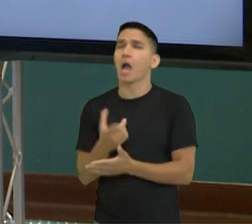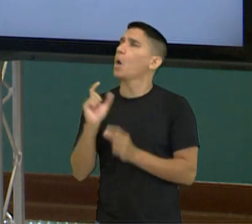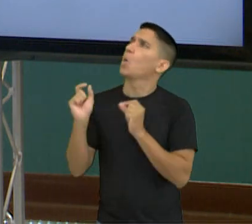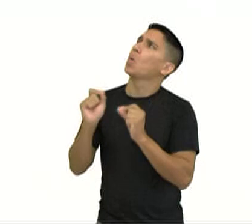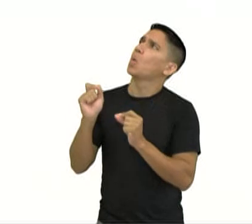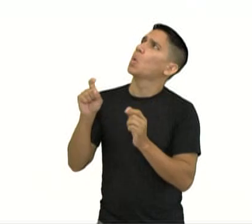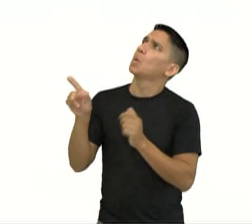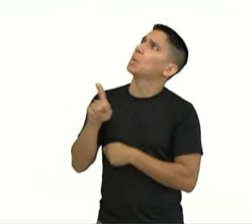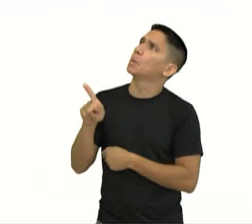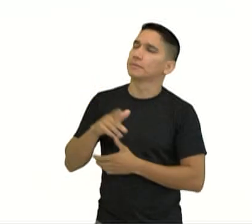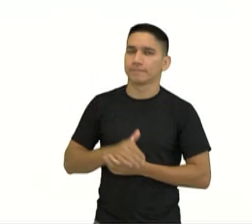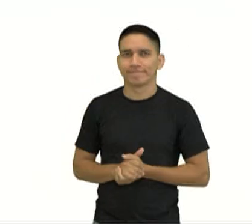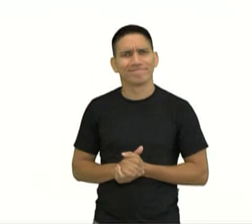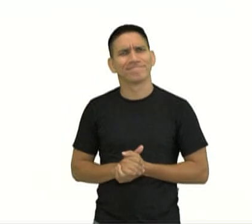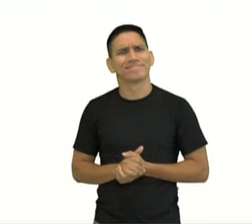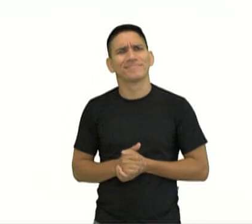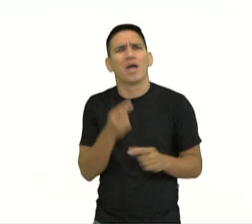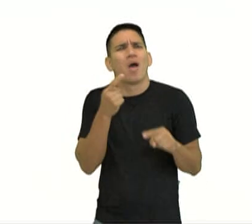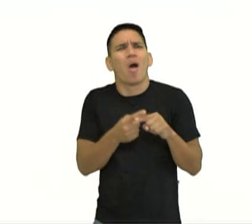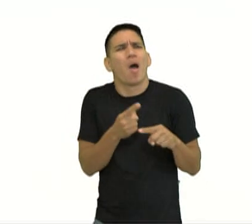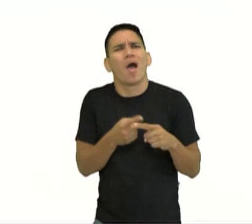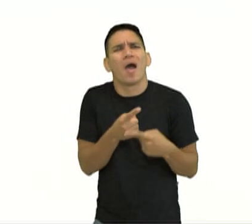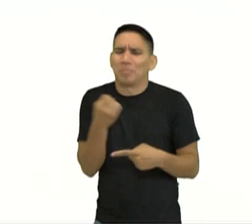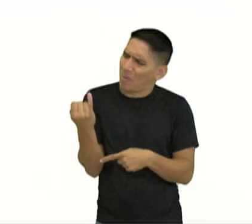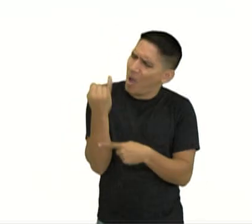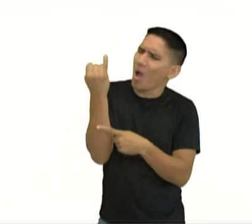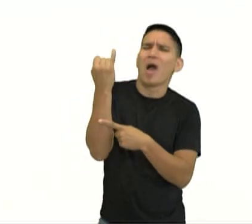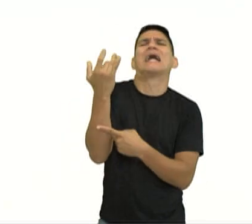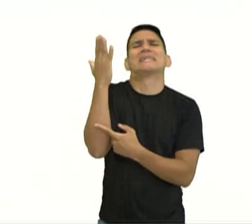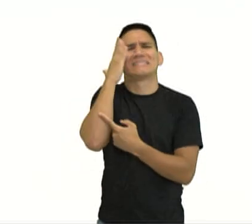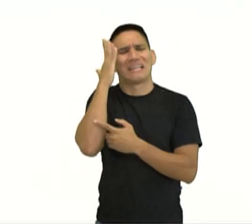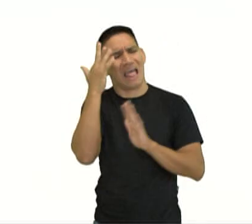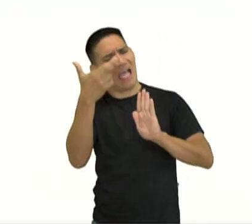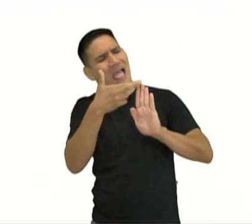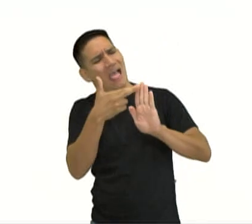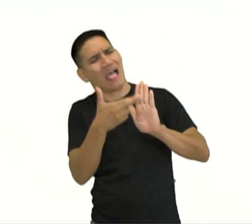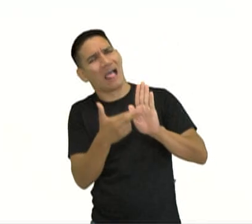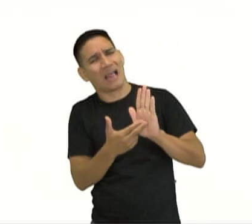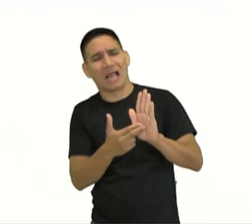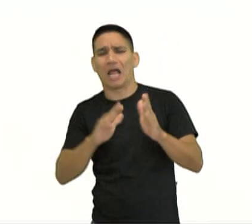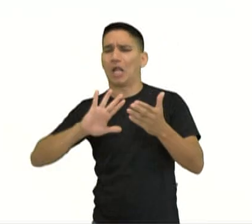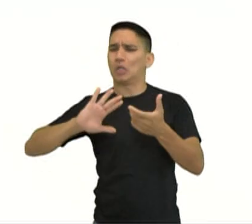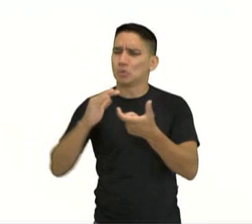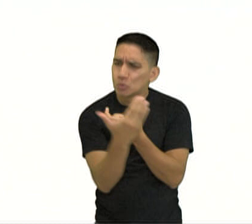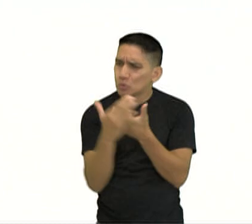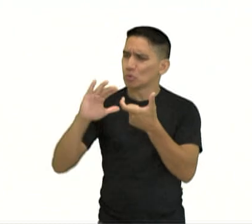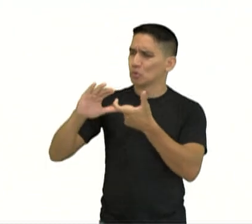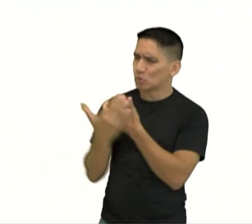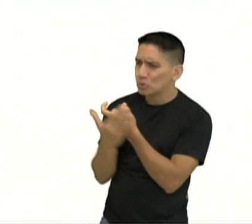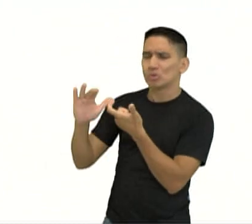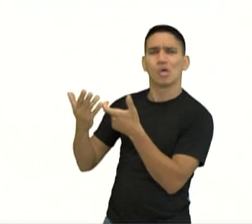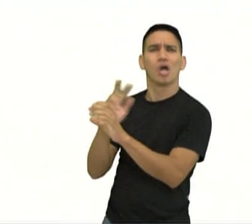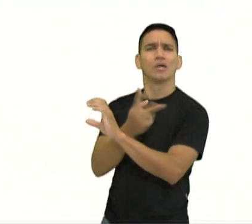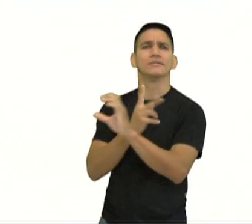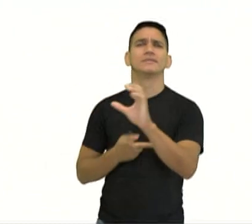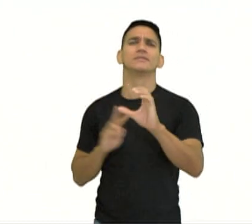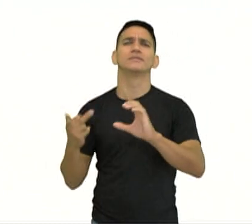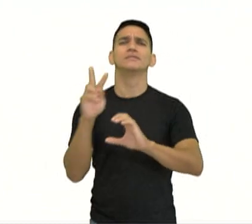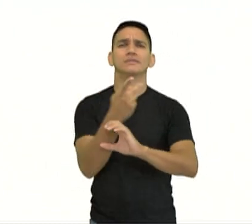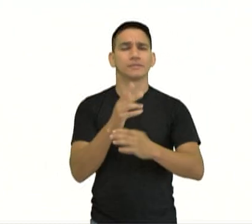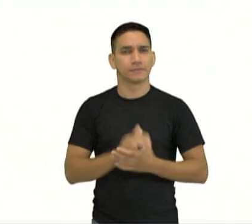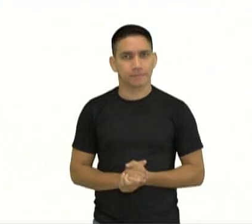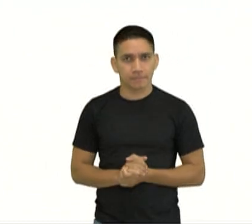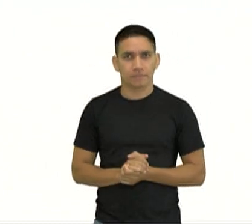professor? Por que é tão importante conhecer as regras de nomenclatura para os hidrocarbonetos?